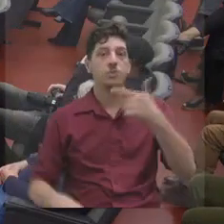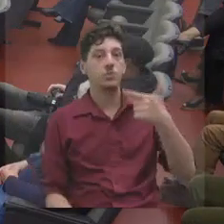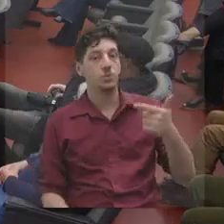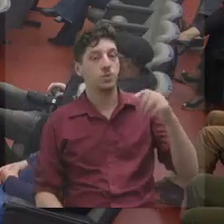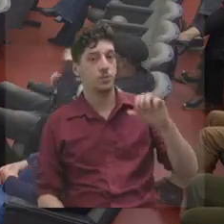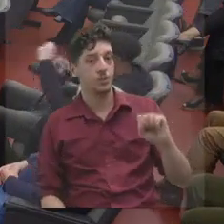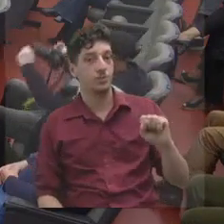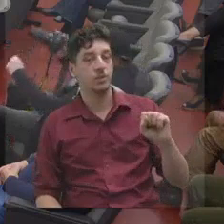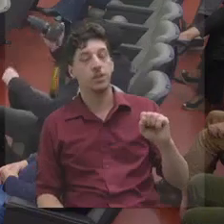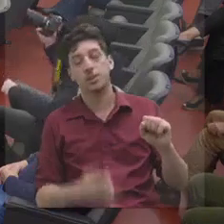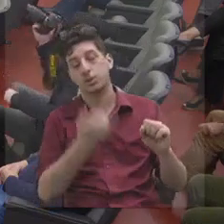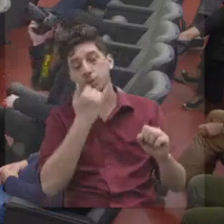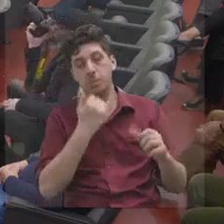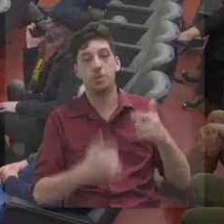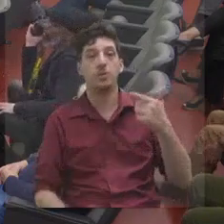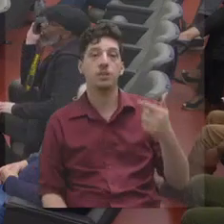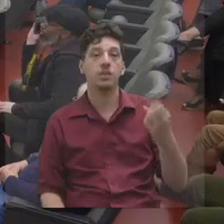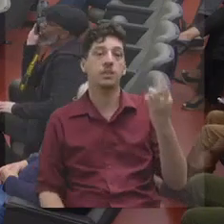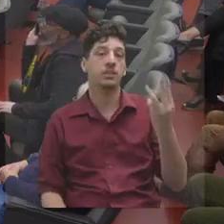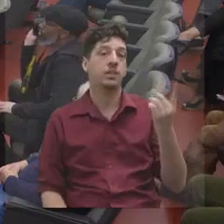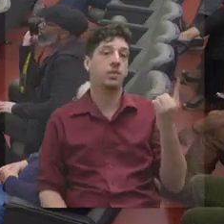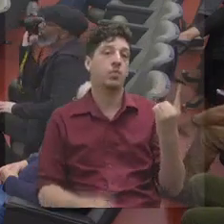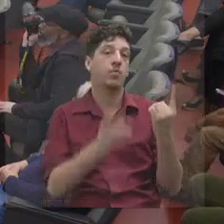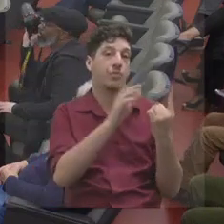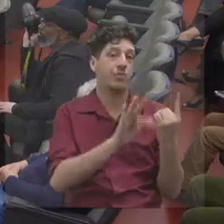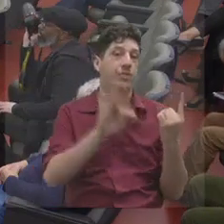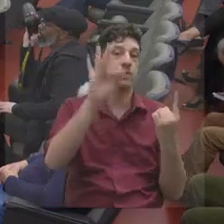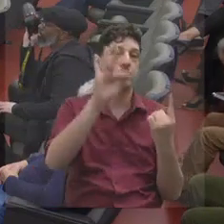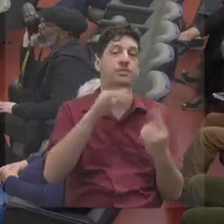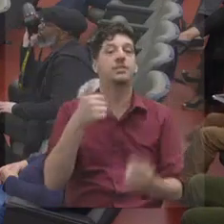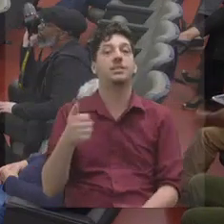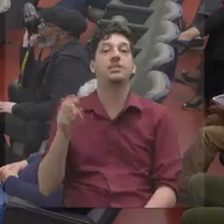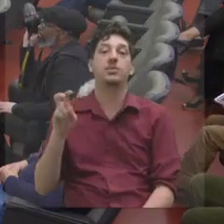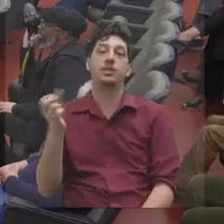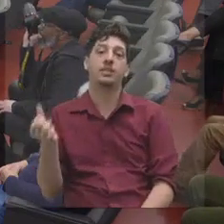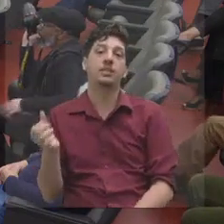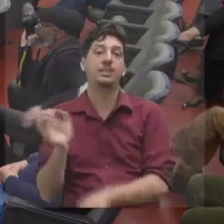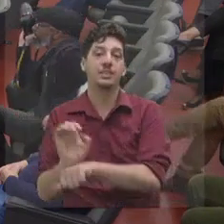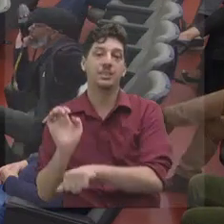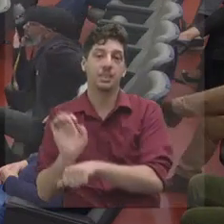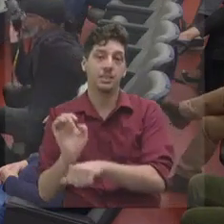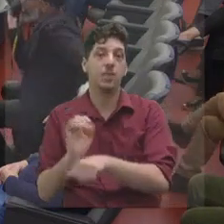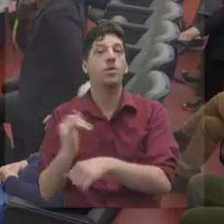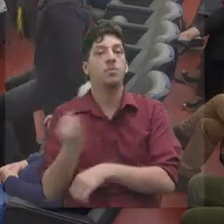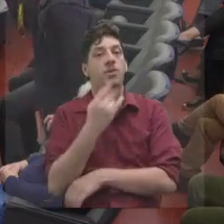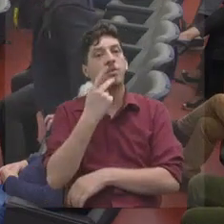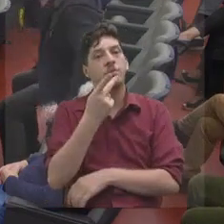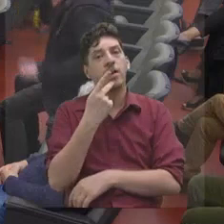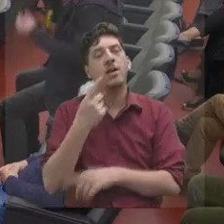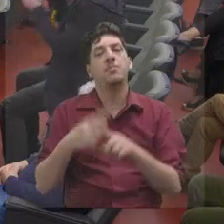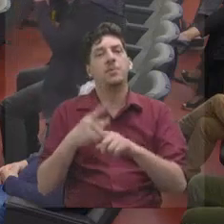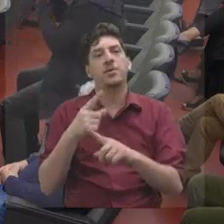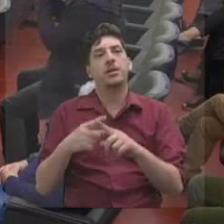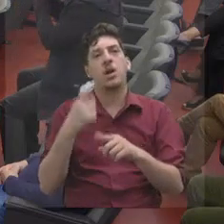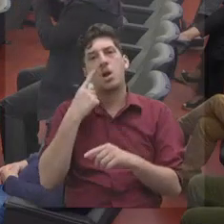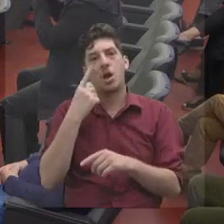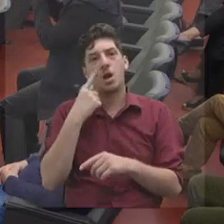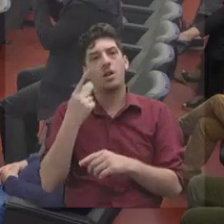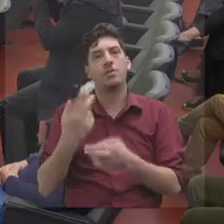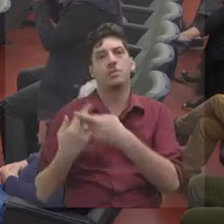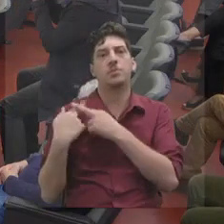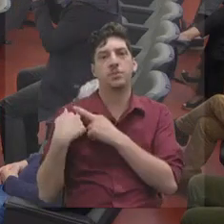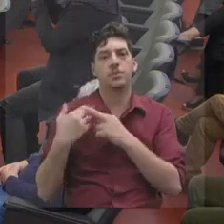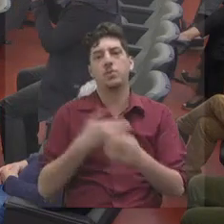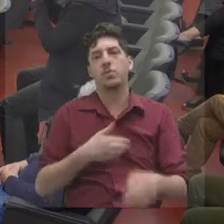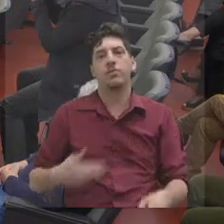231 pontos Federais e 156 estaduais é importante dizer mas o que é responsabilidade do governo